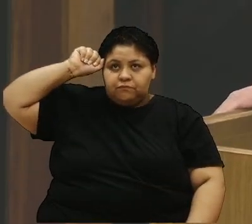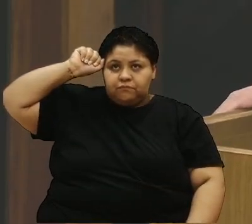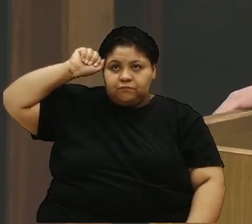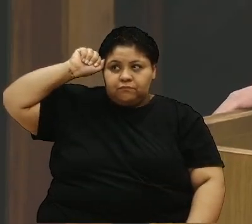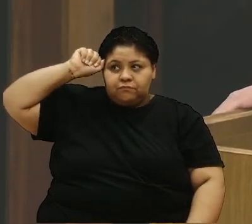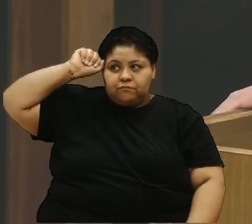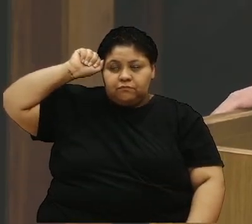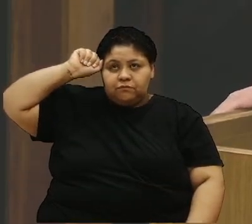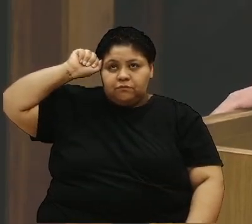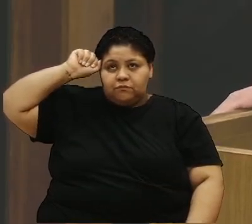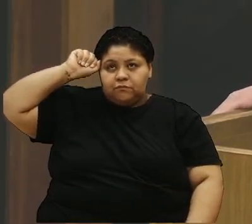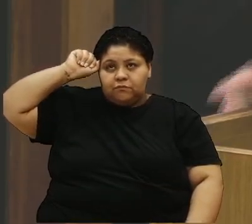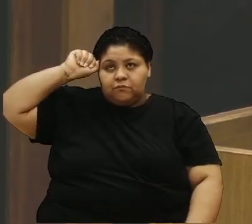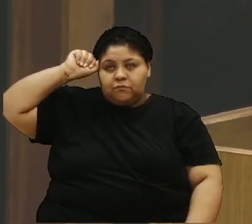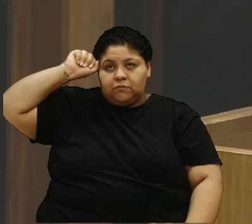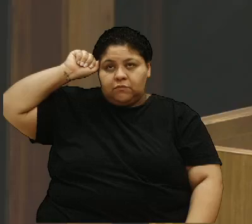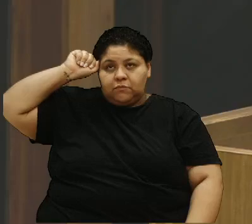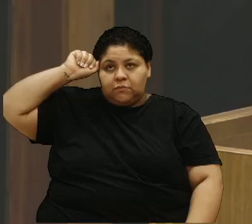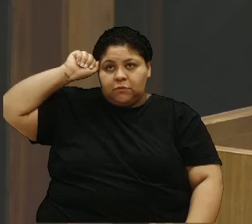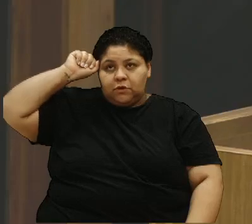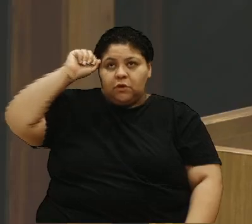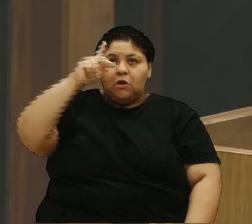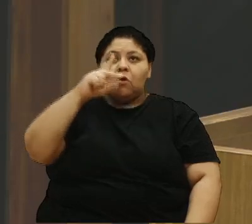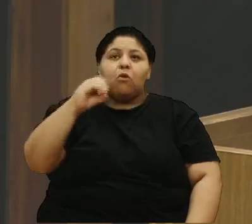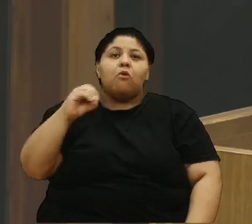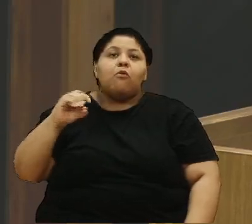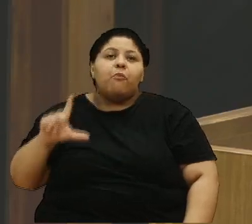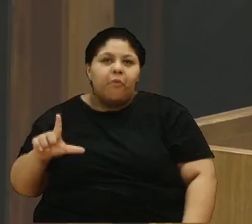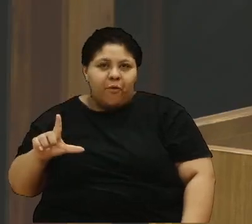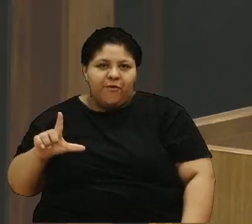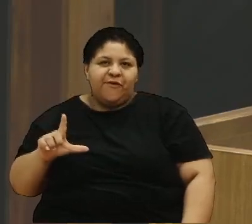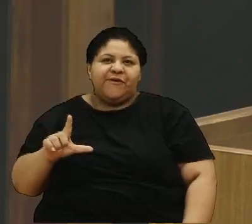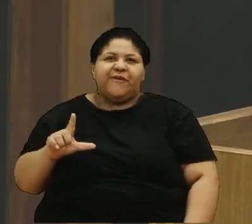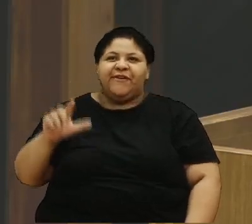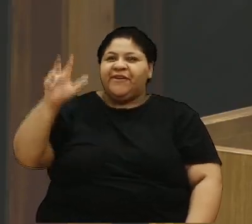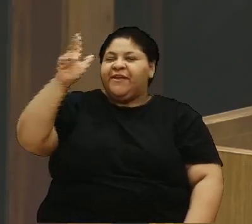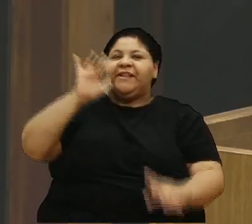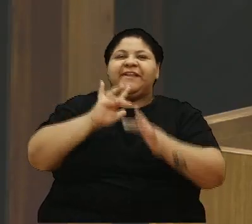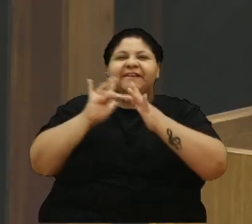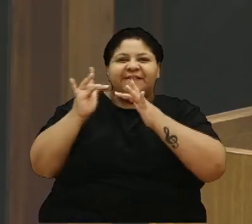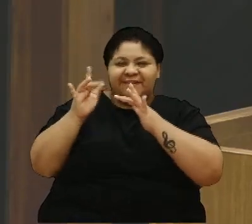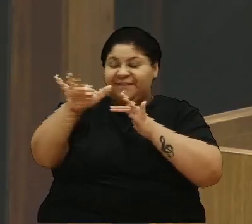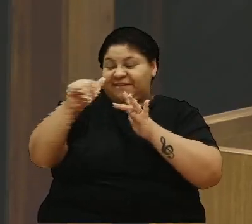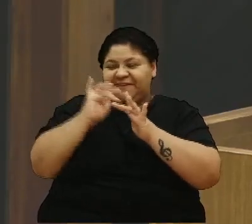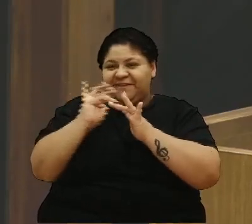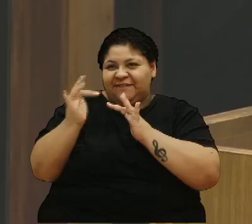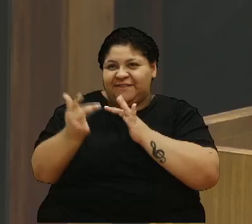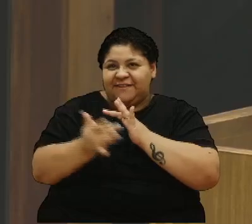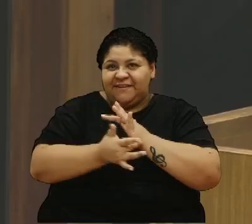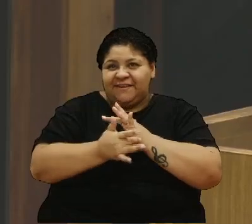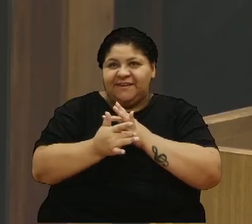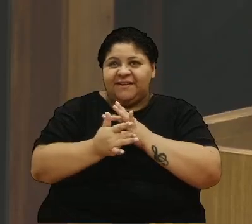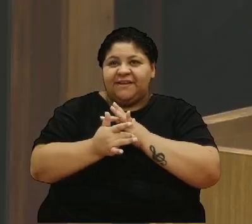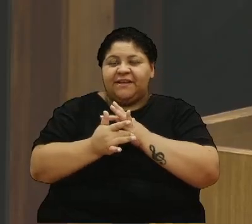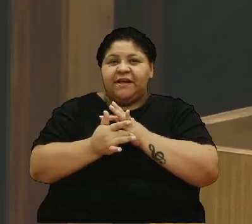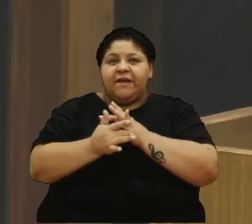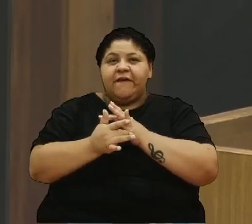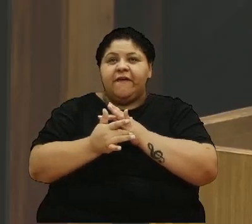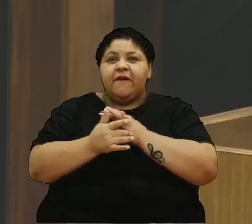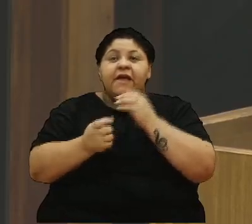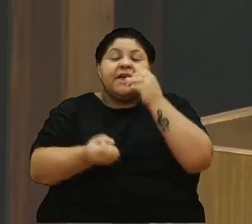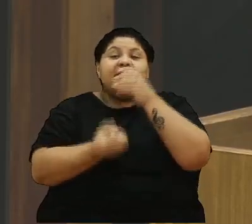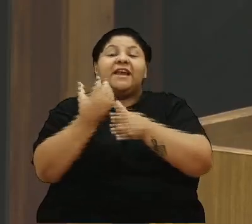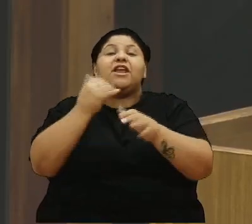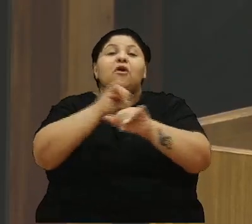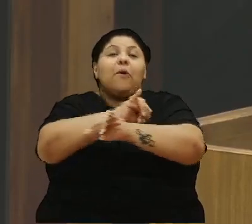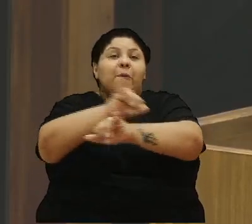o POU, é o que a gente chama das redes sociais, A prefeitura, através da Secretaria da Cidade, upou uma campanha